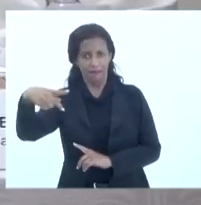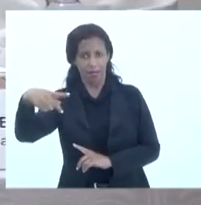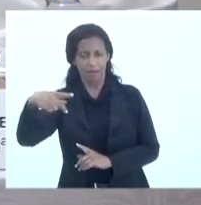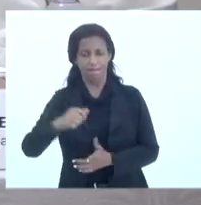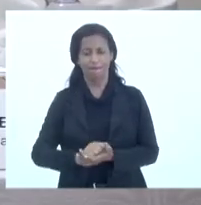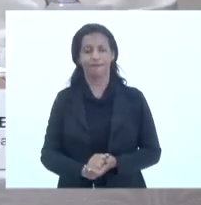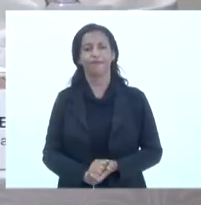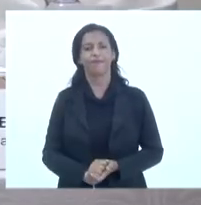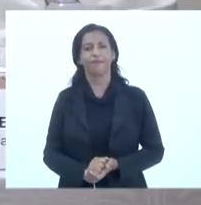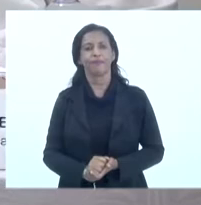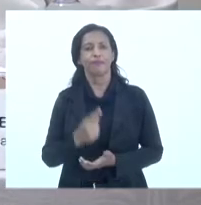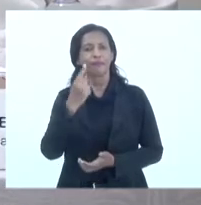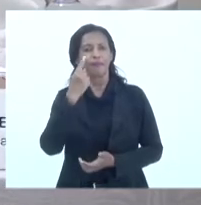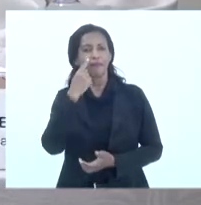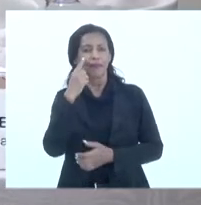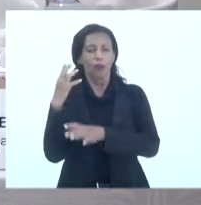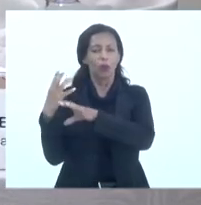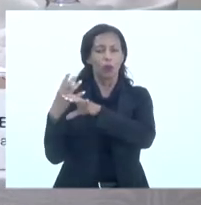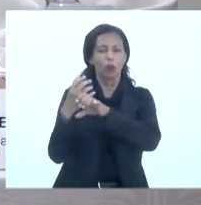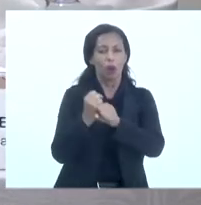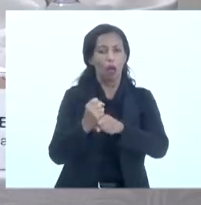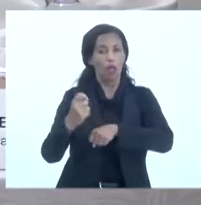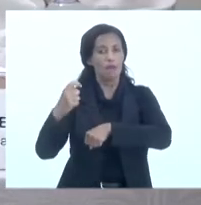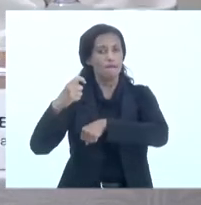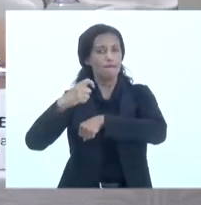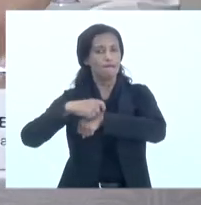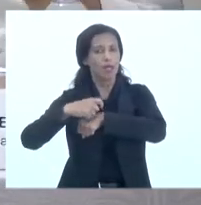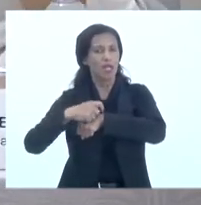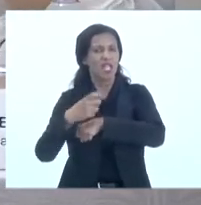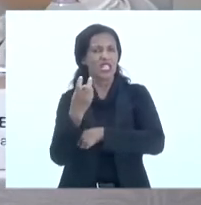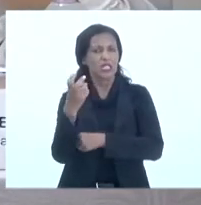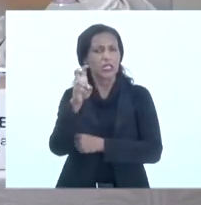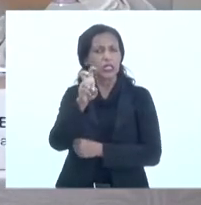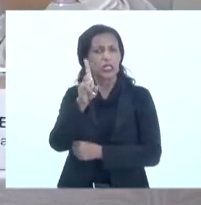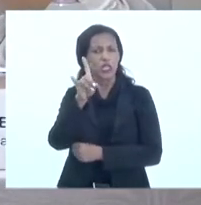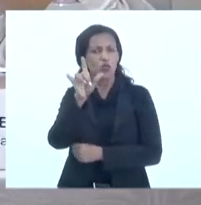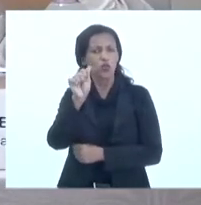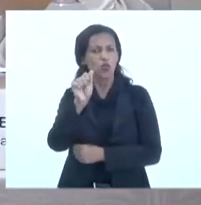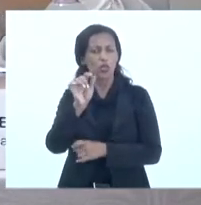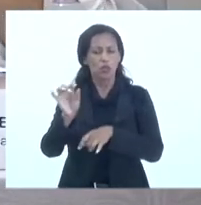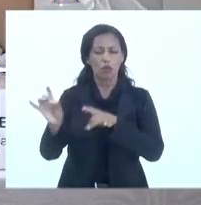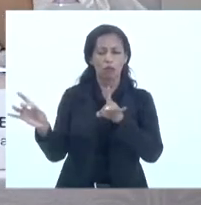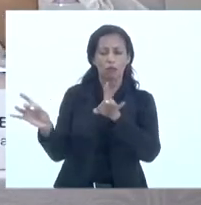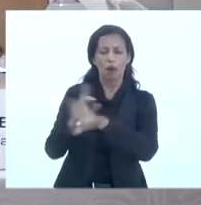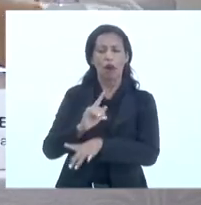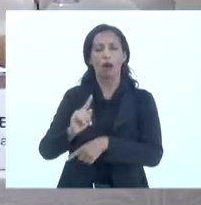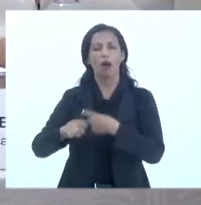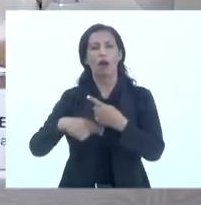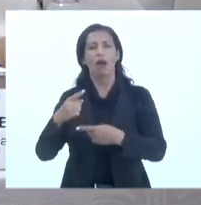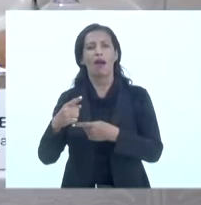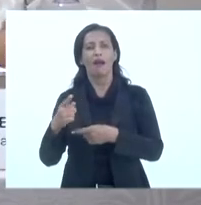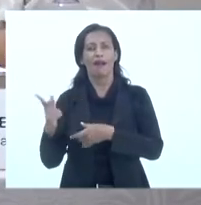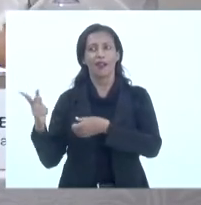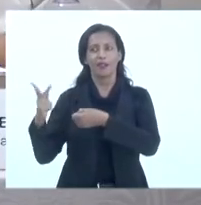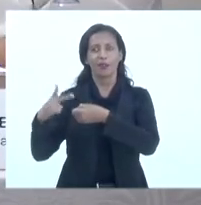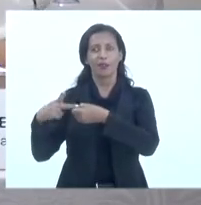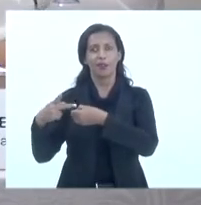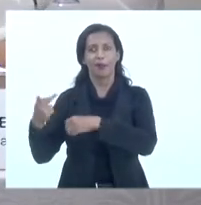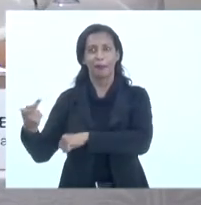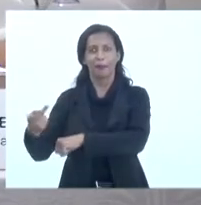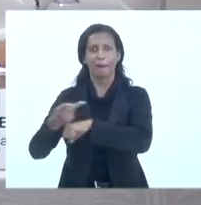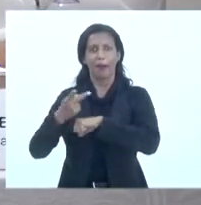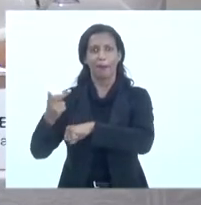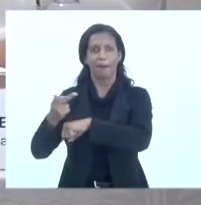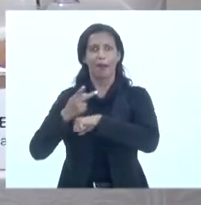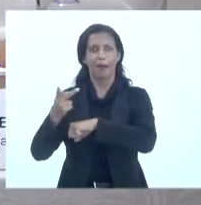de fiscalização. Imediatamente, menos de 5 dias após a instalação, as petroleiras procuraram,